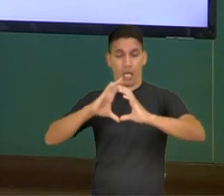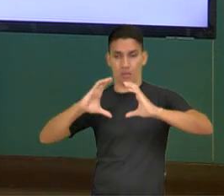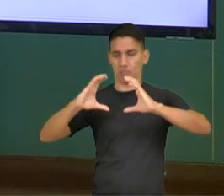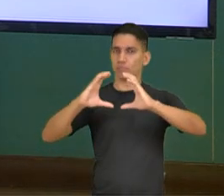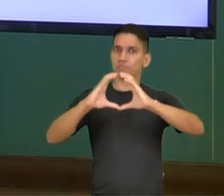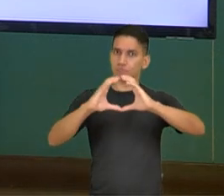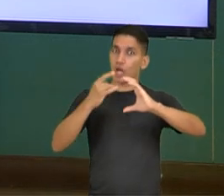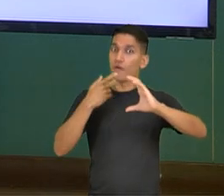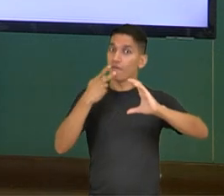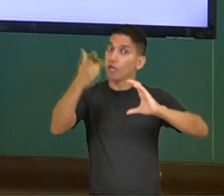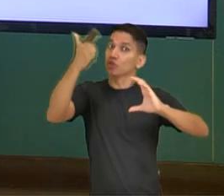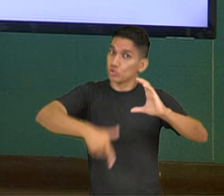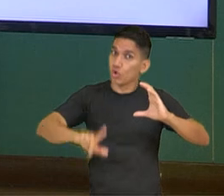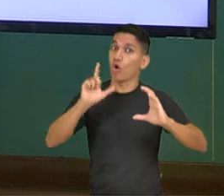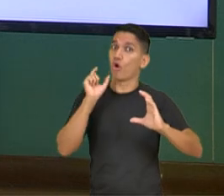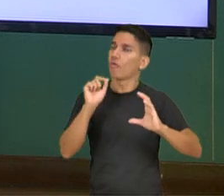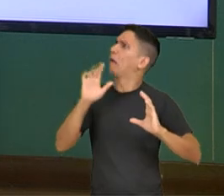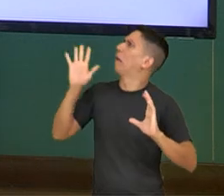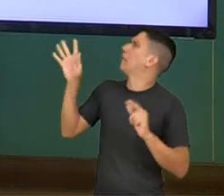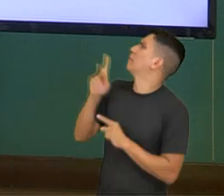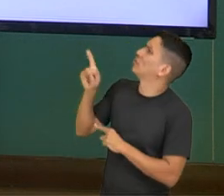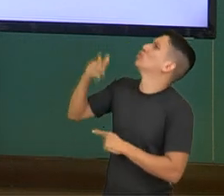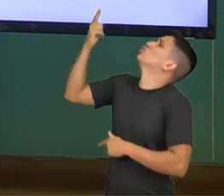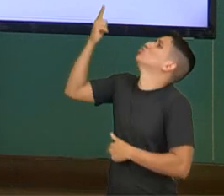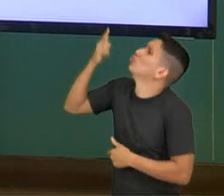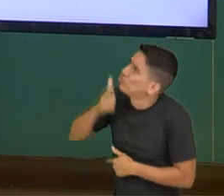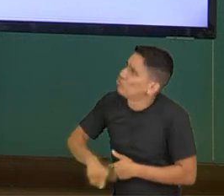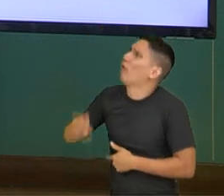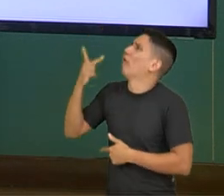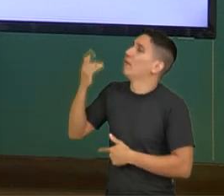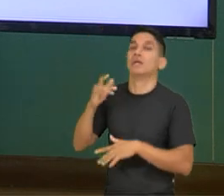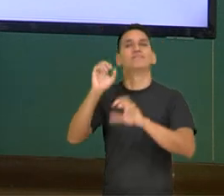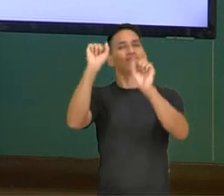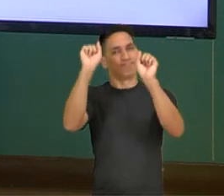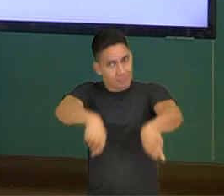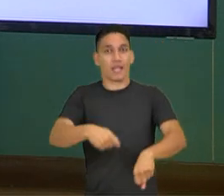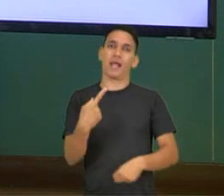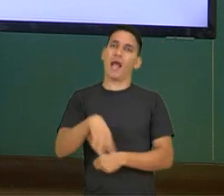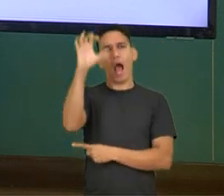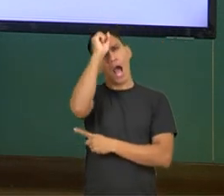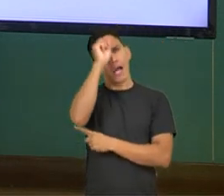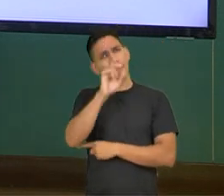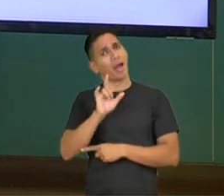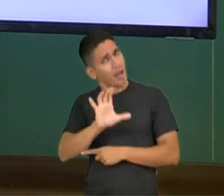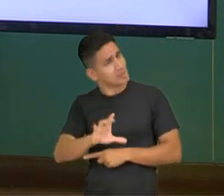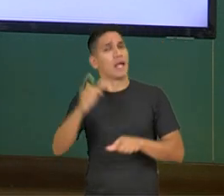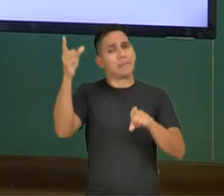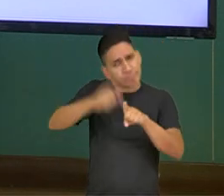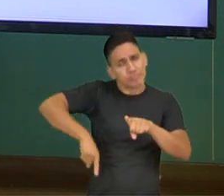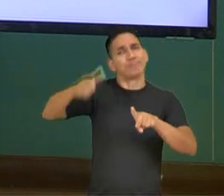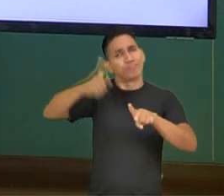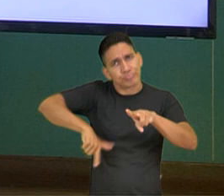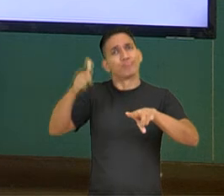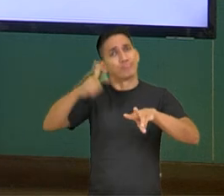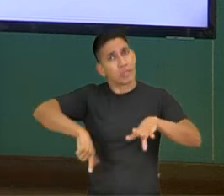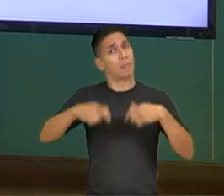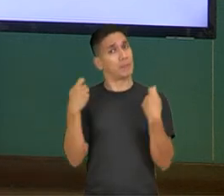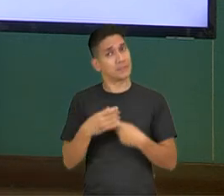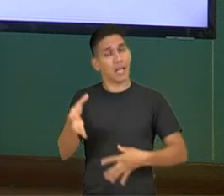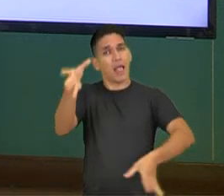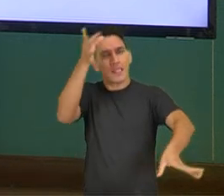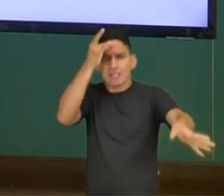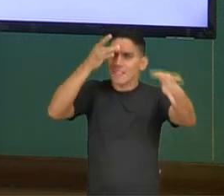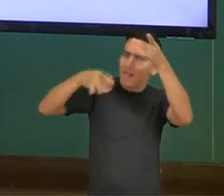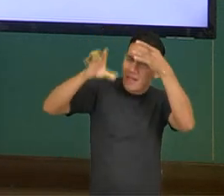fechada, repito, você pode dizer, professor, você está repetindo demais. Sim, a aprendizagem passa pela repetição, meu caro. Você